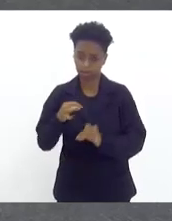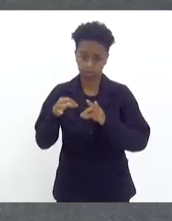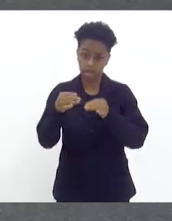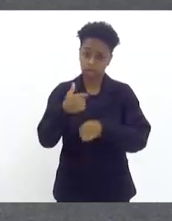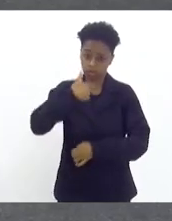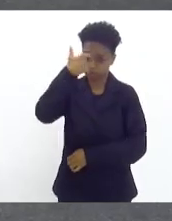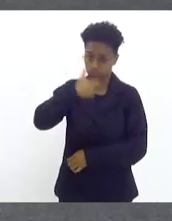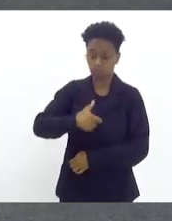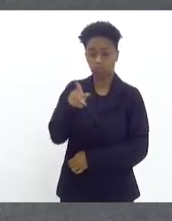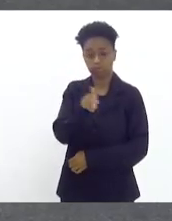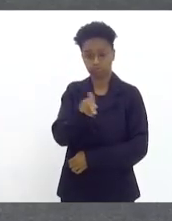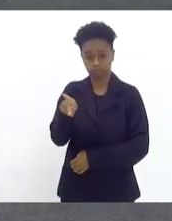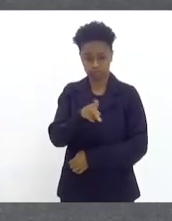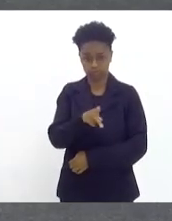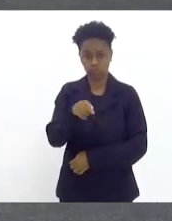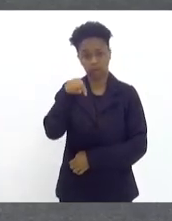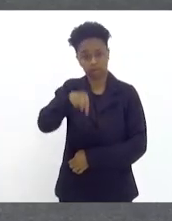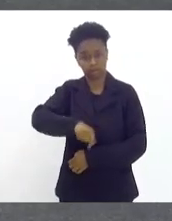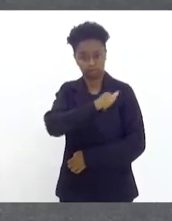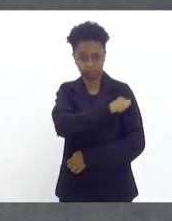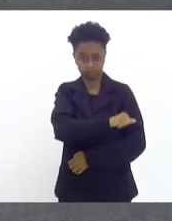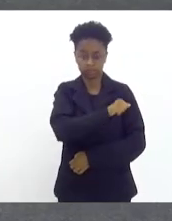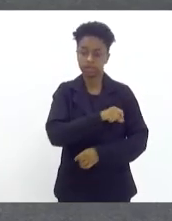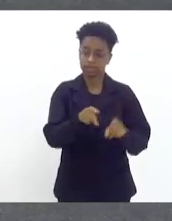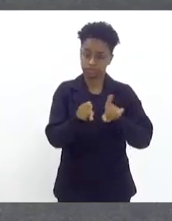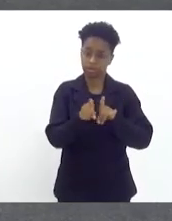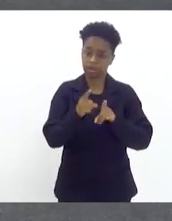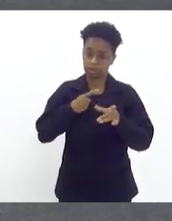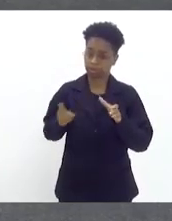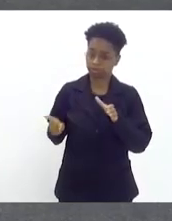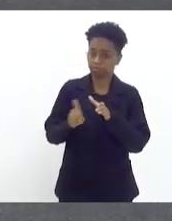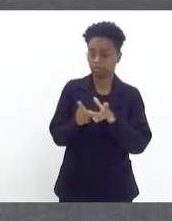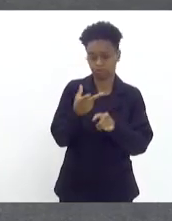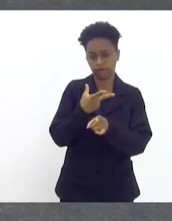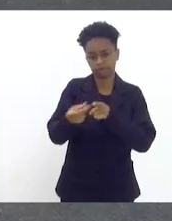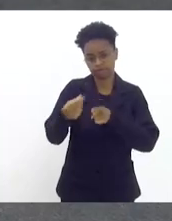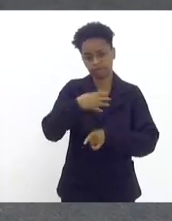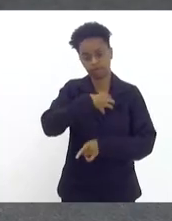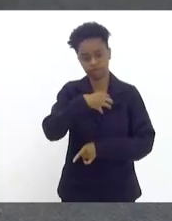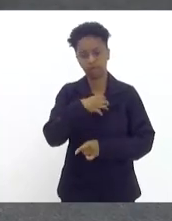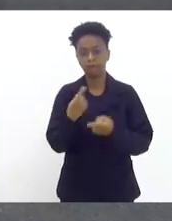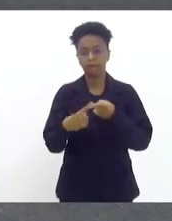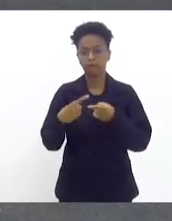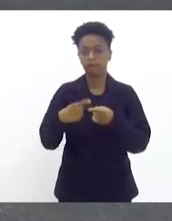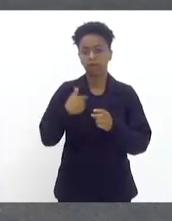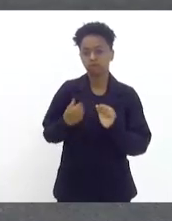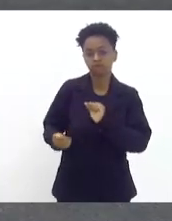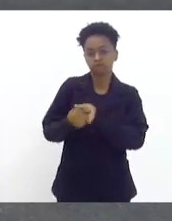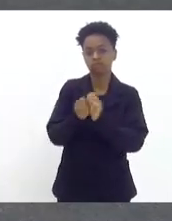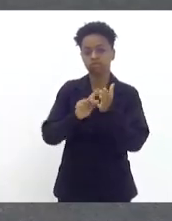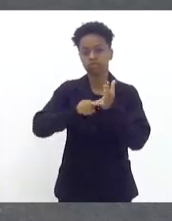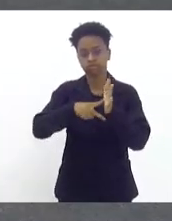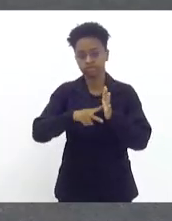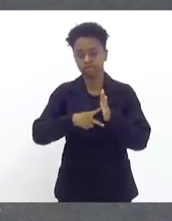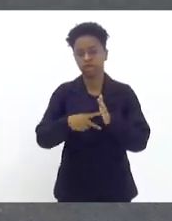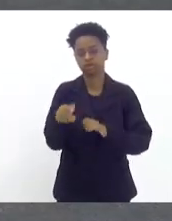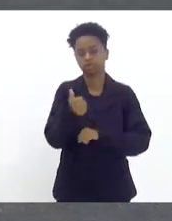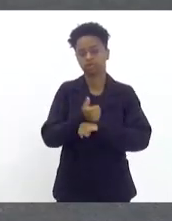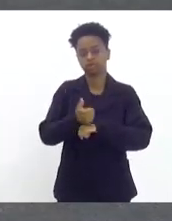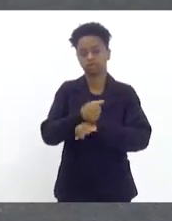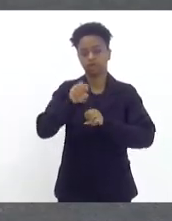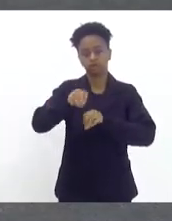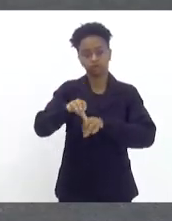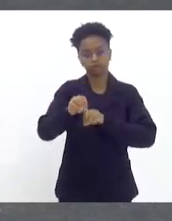professora do Estado me coloco como uma dessas vitoriosas porque tive ao lado do Sindicato das profissionais de educação